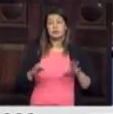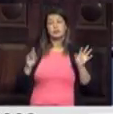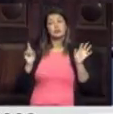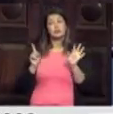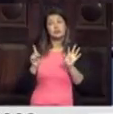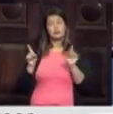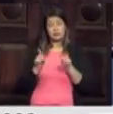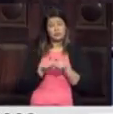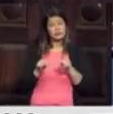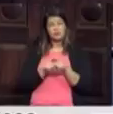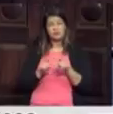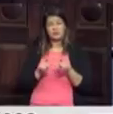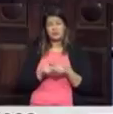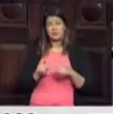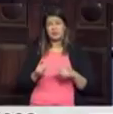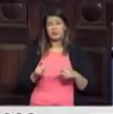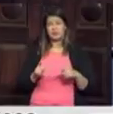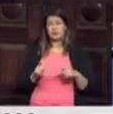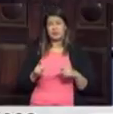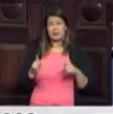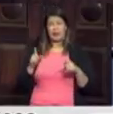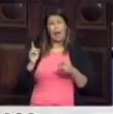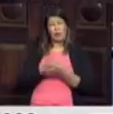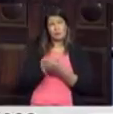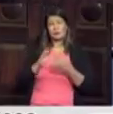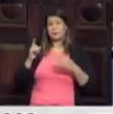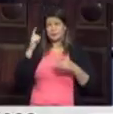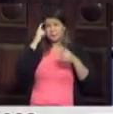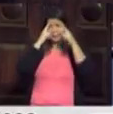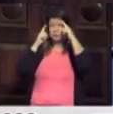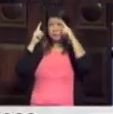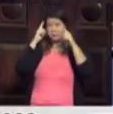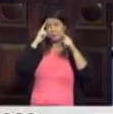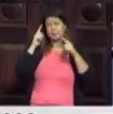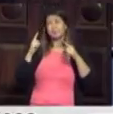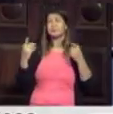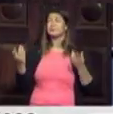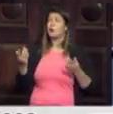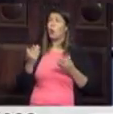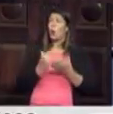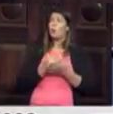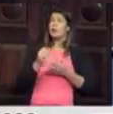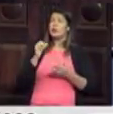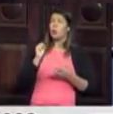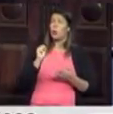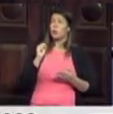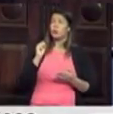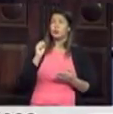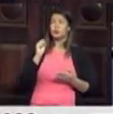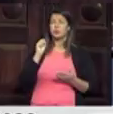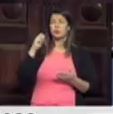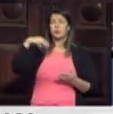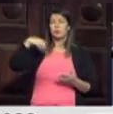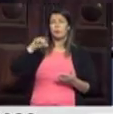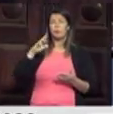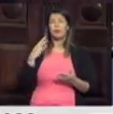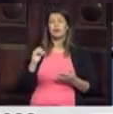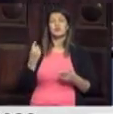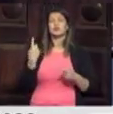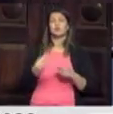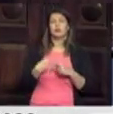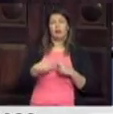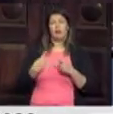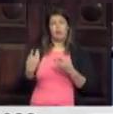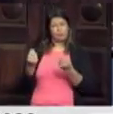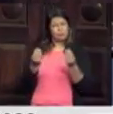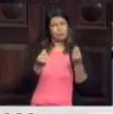históricas diversas sobre a origem do 8 de março, porque a história é uma ciência também interpretativa, né? E eu quero aqui me